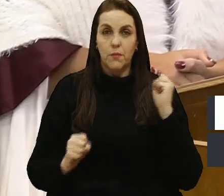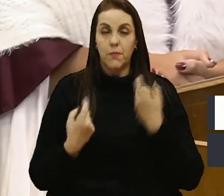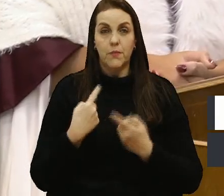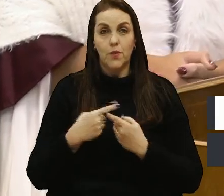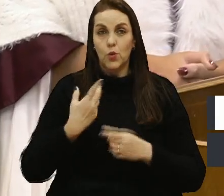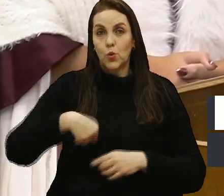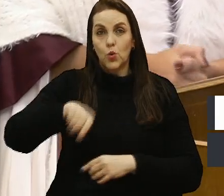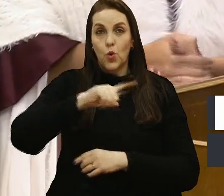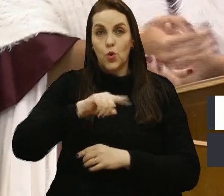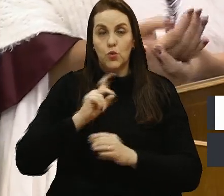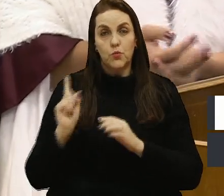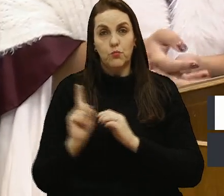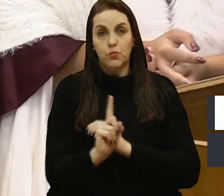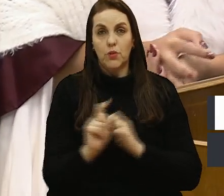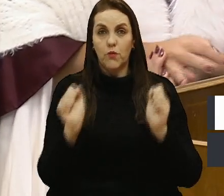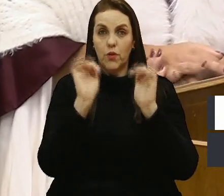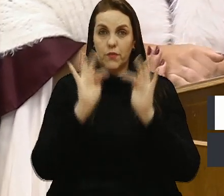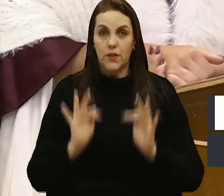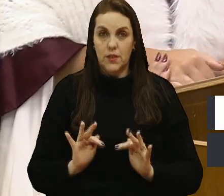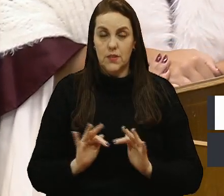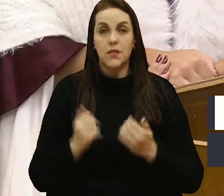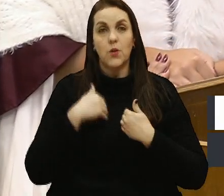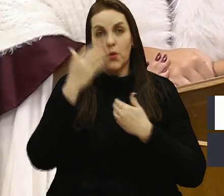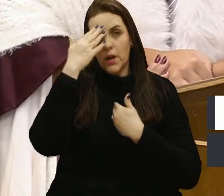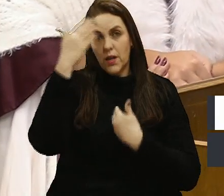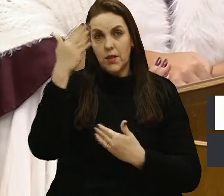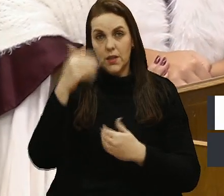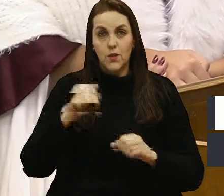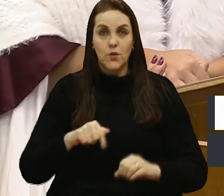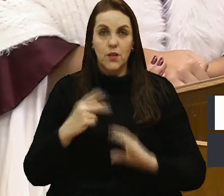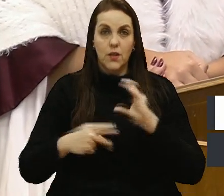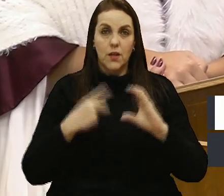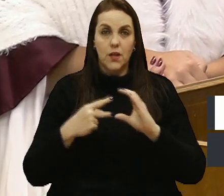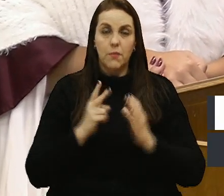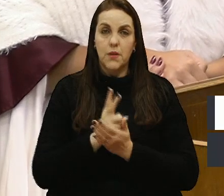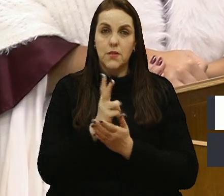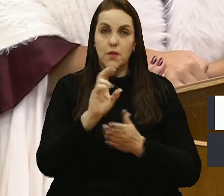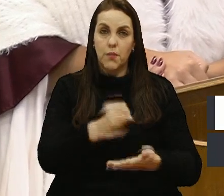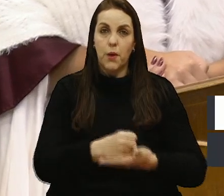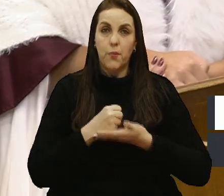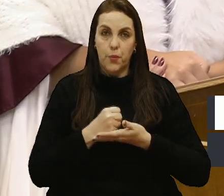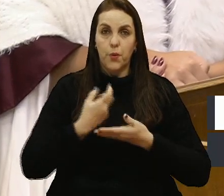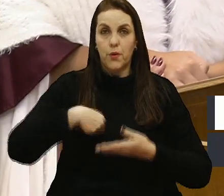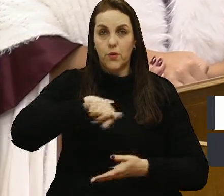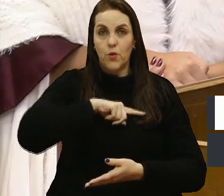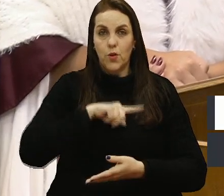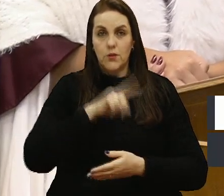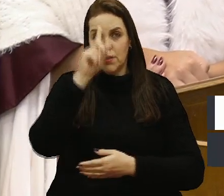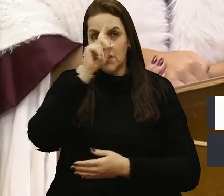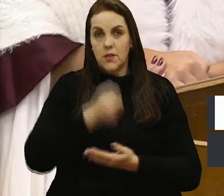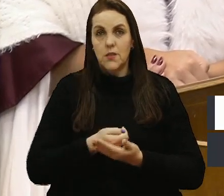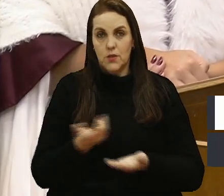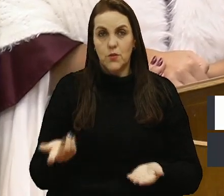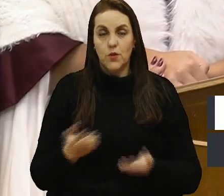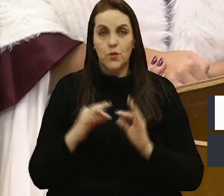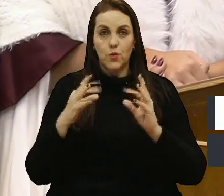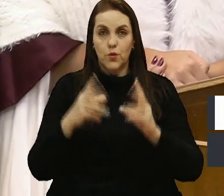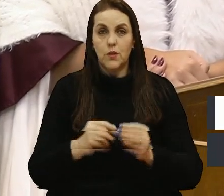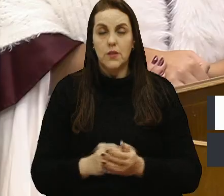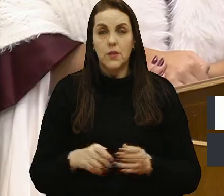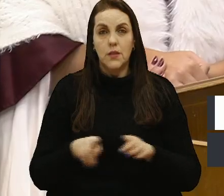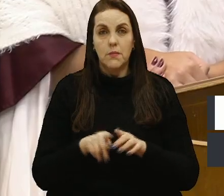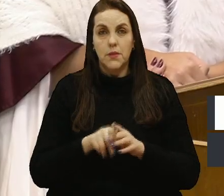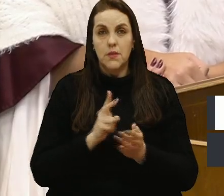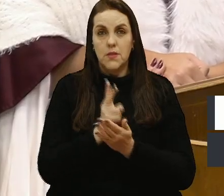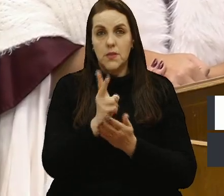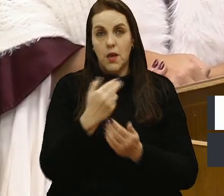todo mundo que foi ficou bastante feliz. E eu agradeço essa casa aqui por estar sempre apoiando a gente, né, nas decisões, e sempre